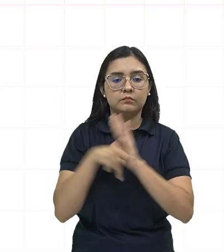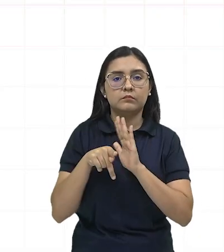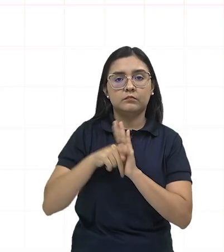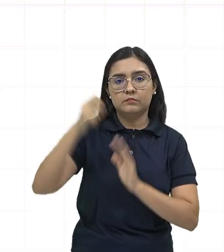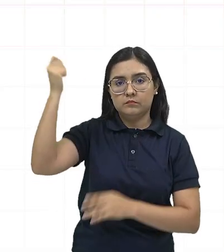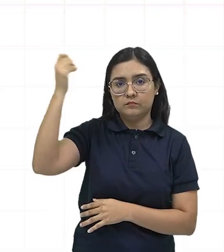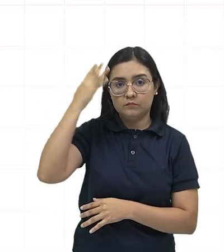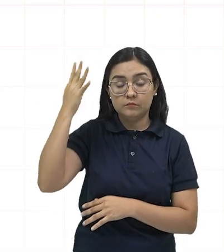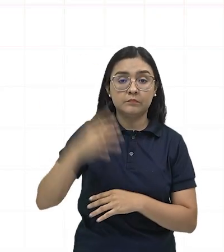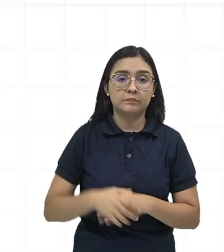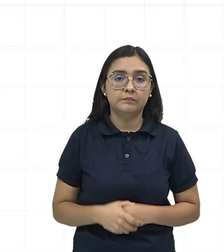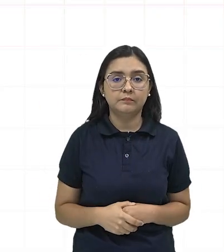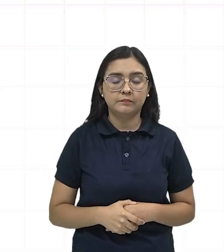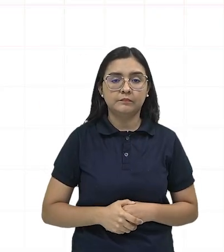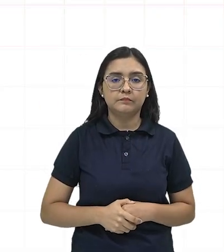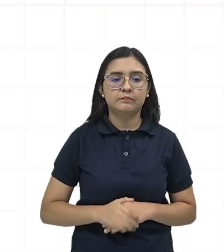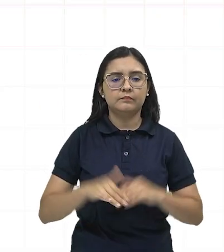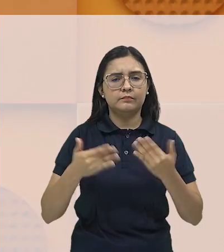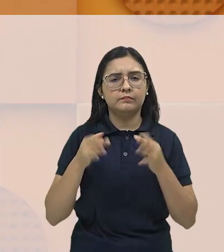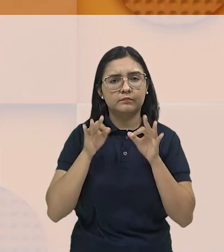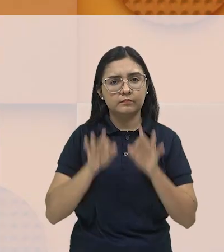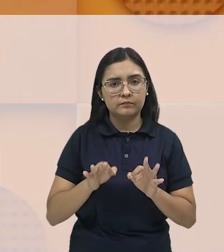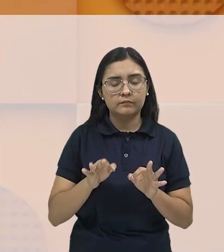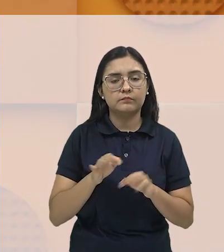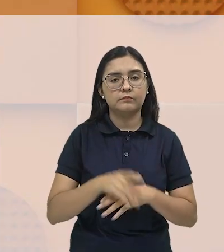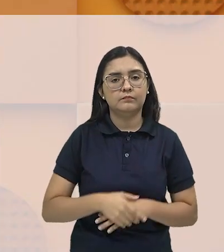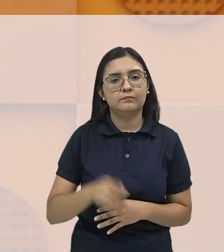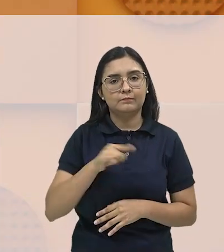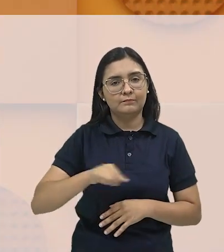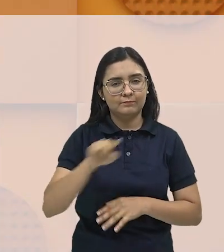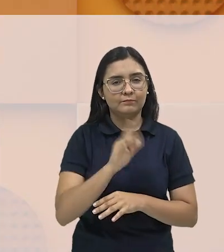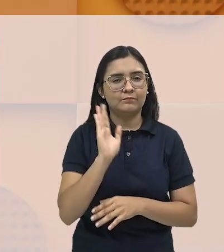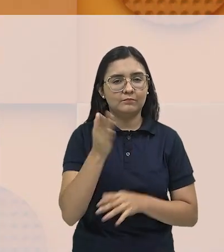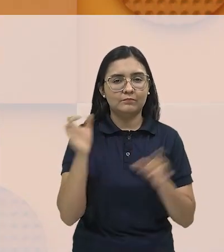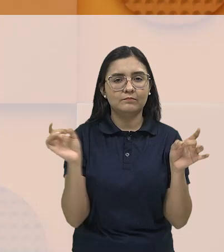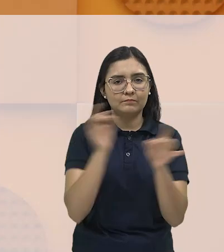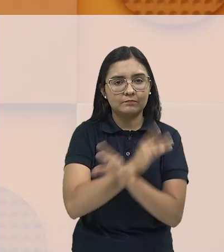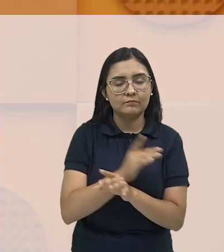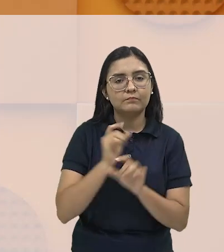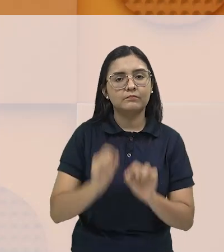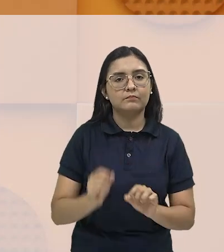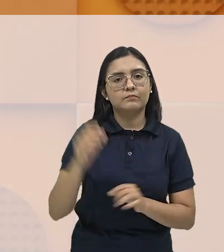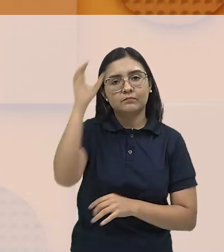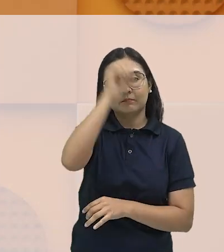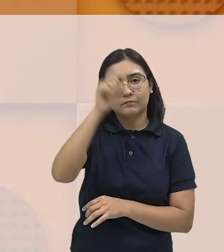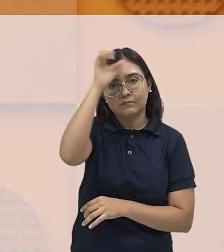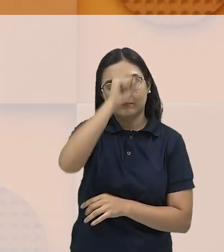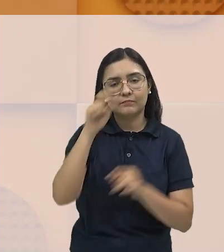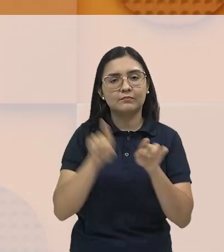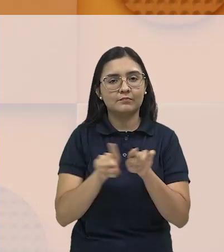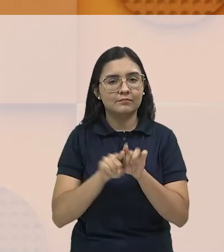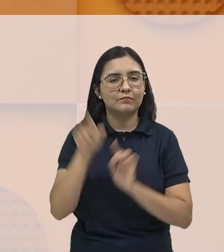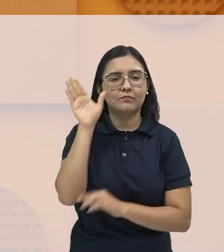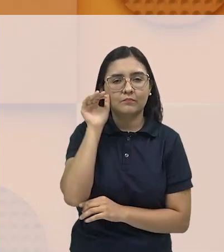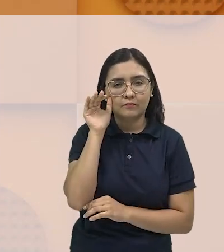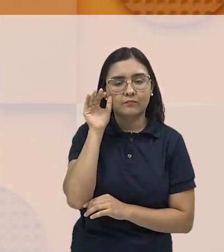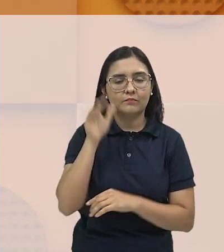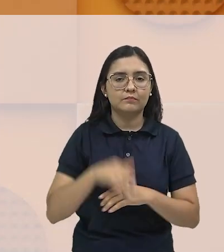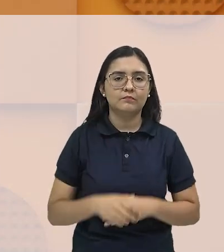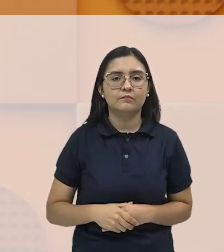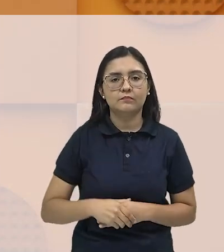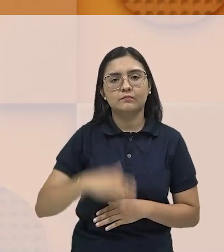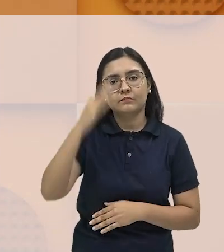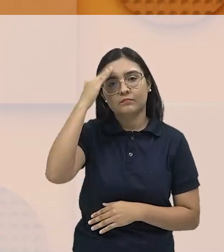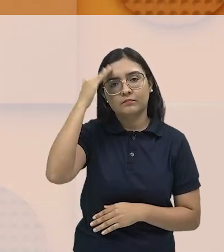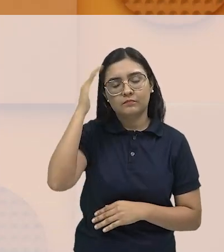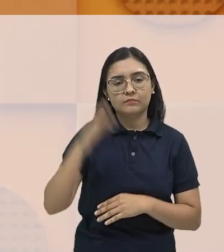pensadores iluministas. Então, tenho certeza que vocês estão prontos para aprender, né? Eu espero que vocês estejam curiosos para